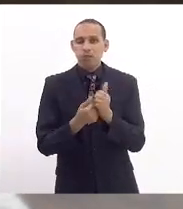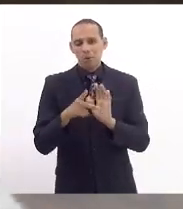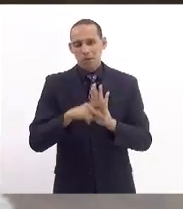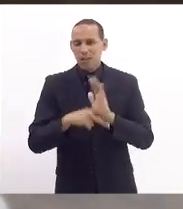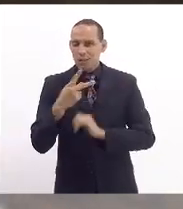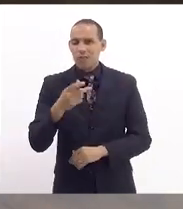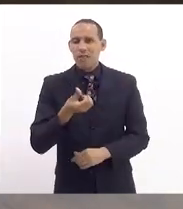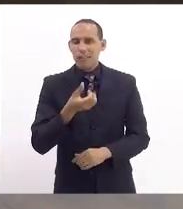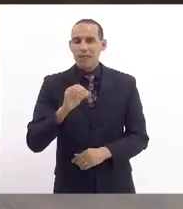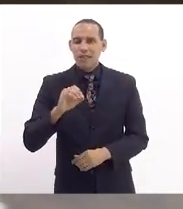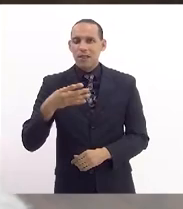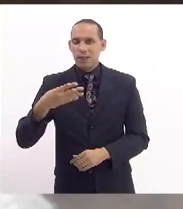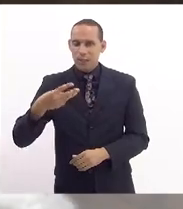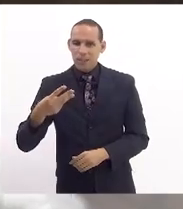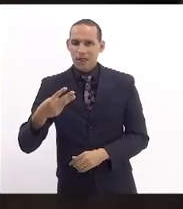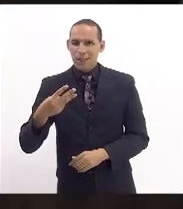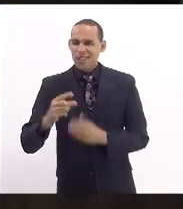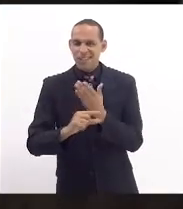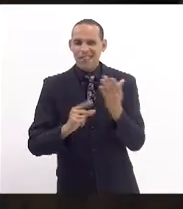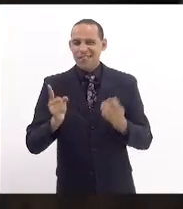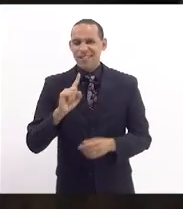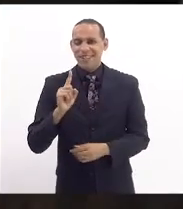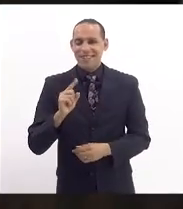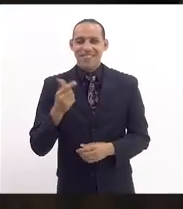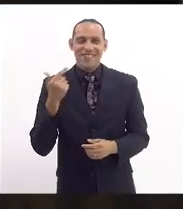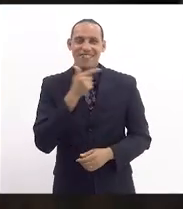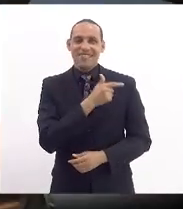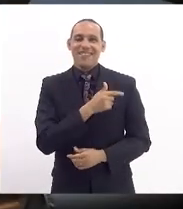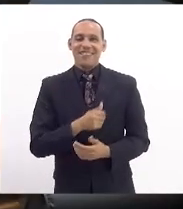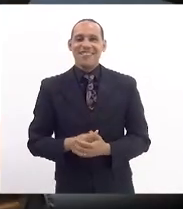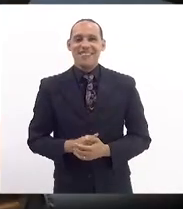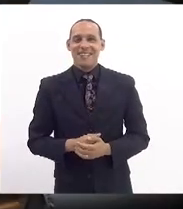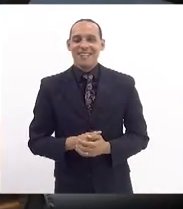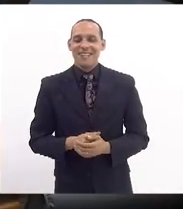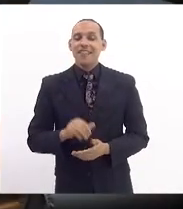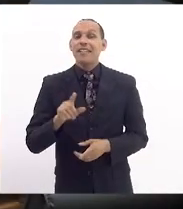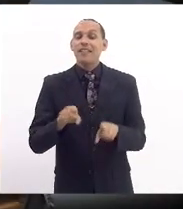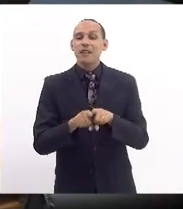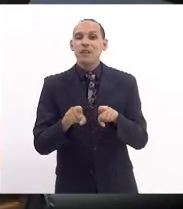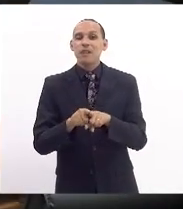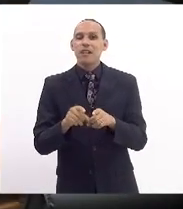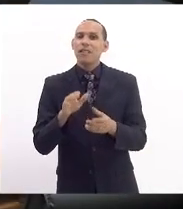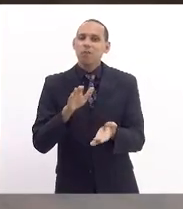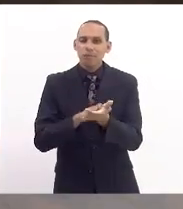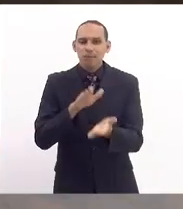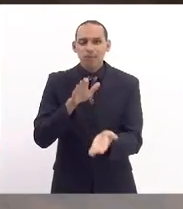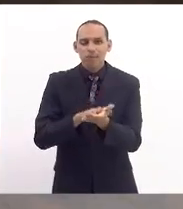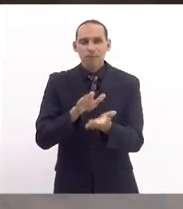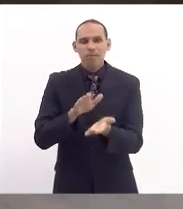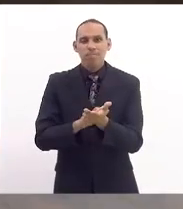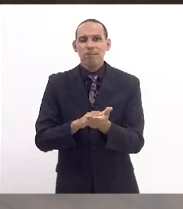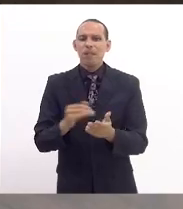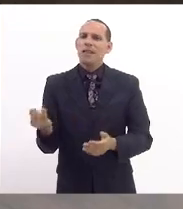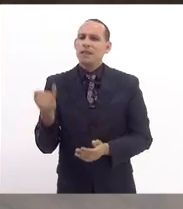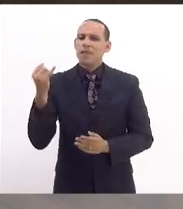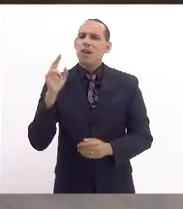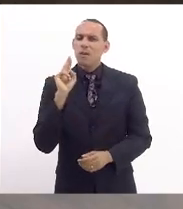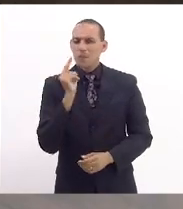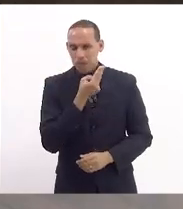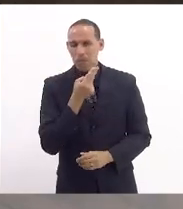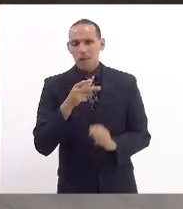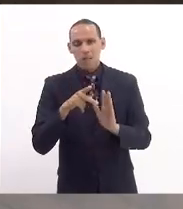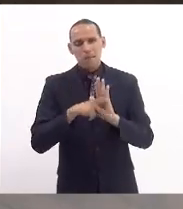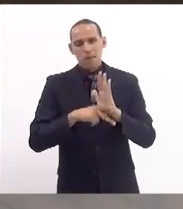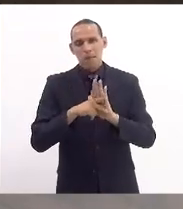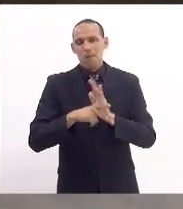projeto 6043 não vai dar não mas eu quero saudade importância e urgência desse projeto de